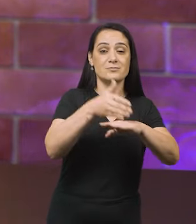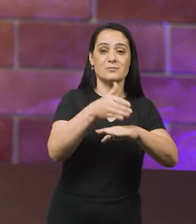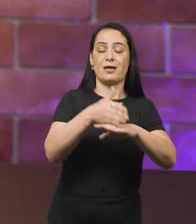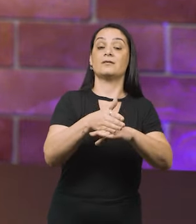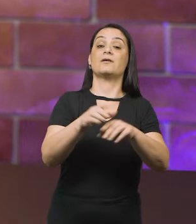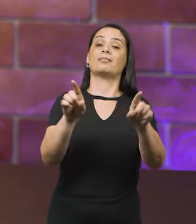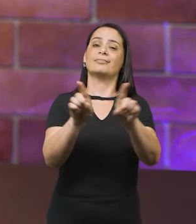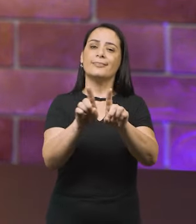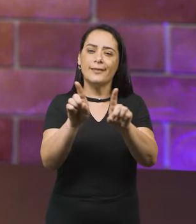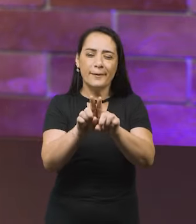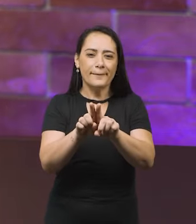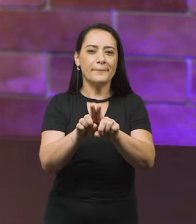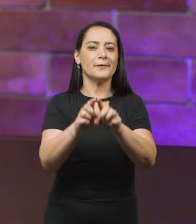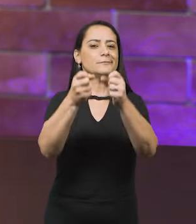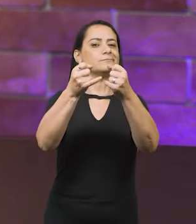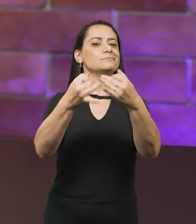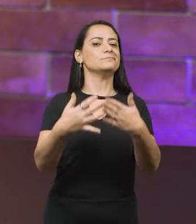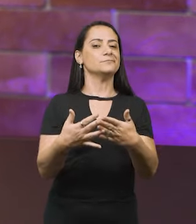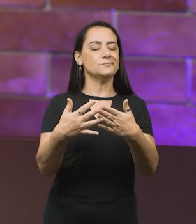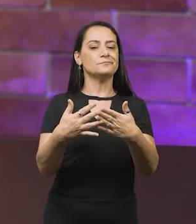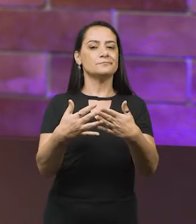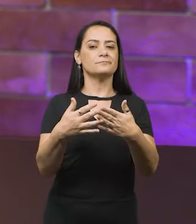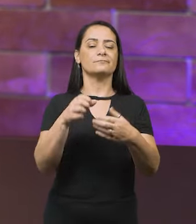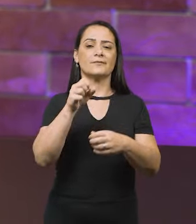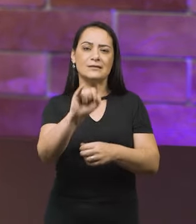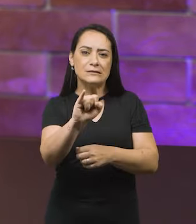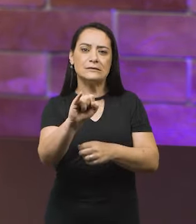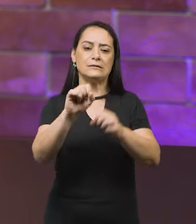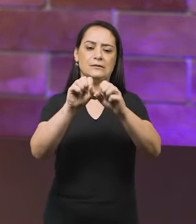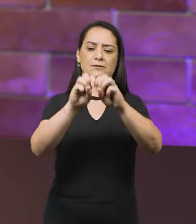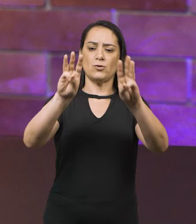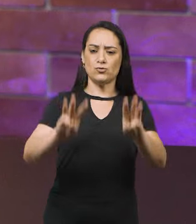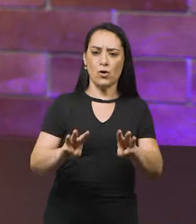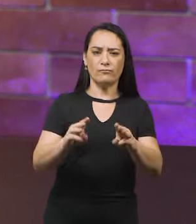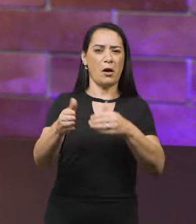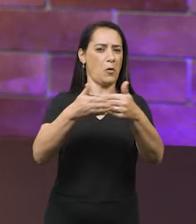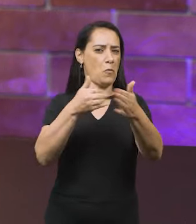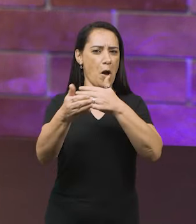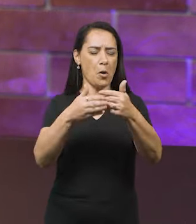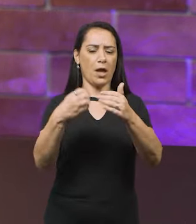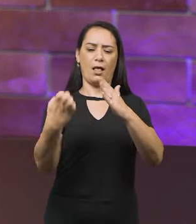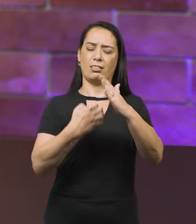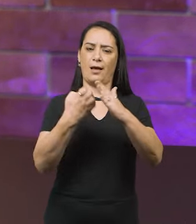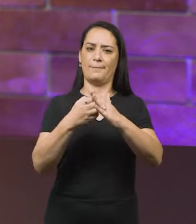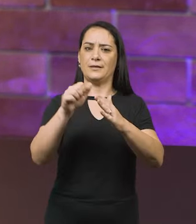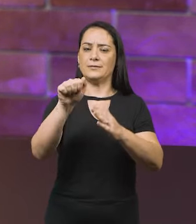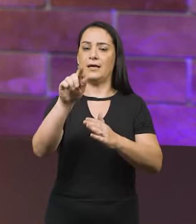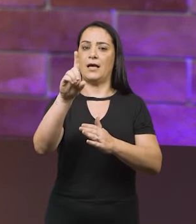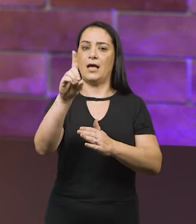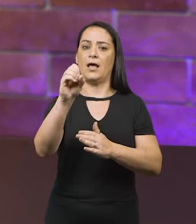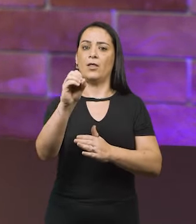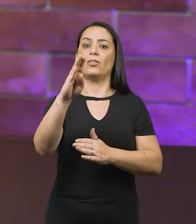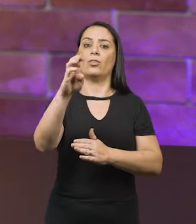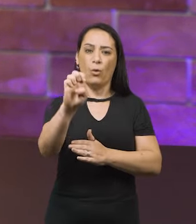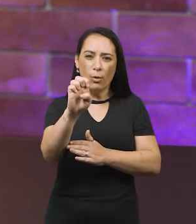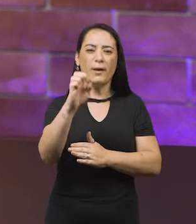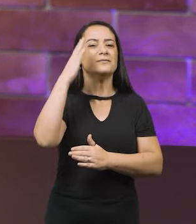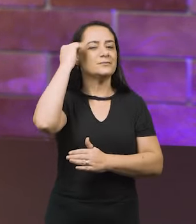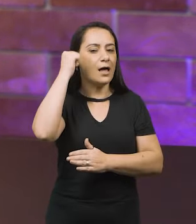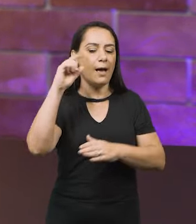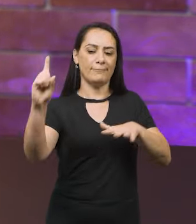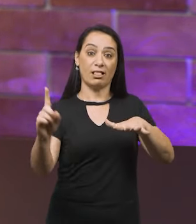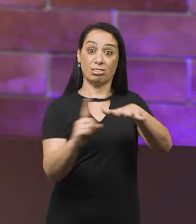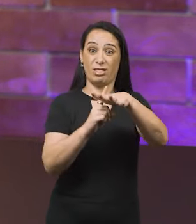às aplicações da Adobe. E vale reforçar também que quem já usou qualquer software da Adobe sabe que eles funcionam de